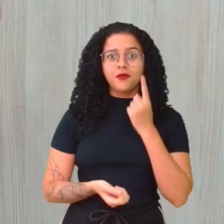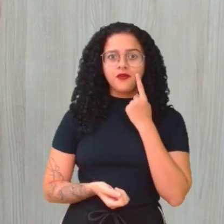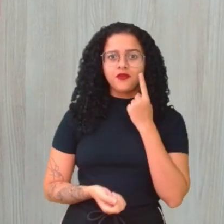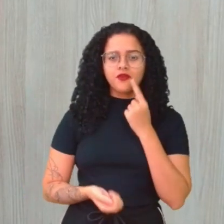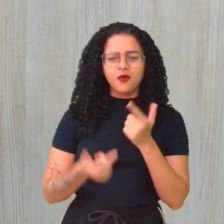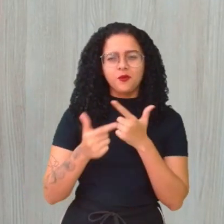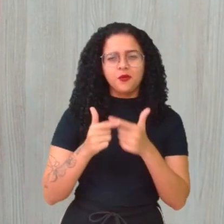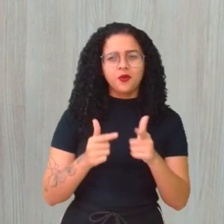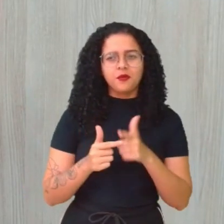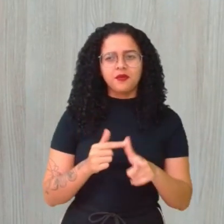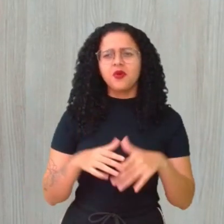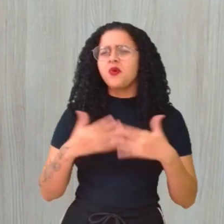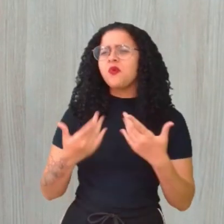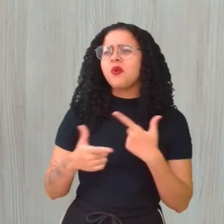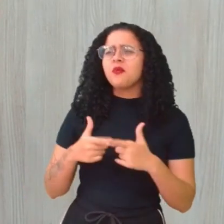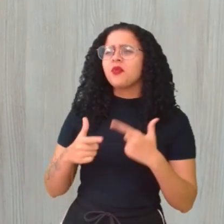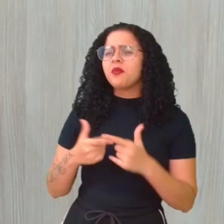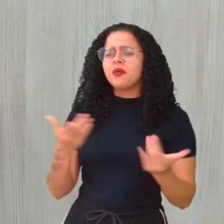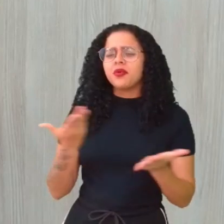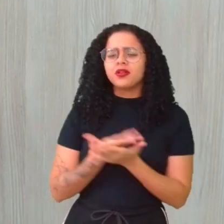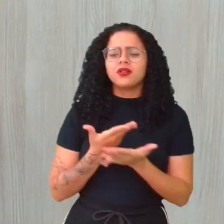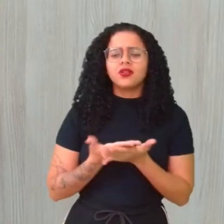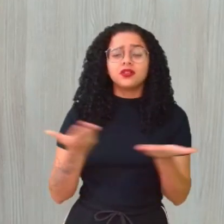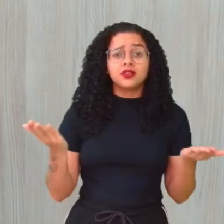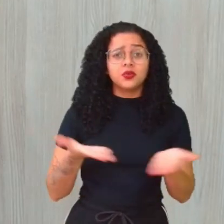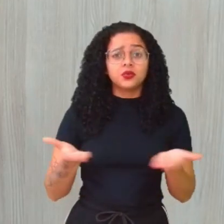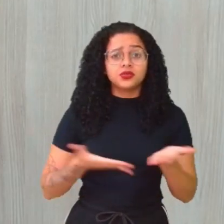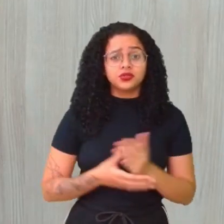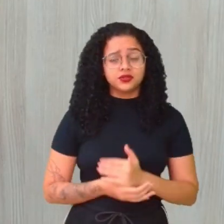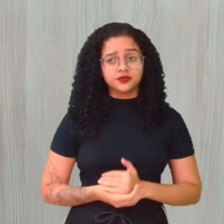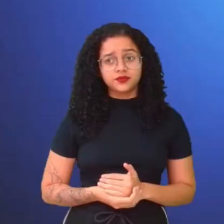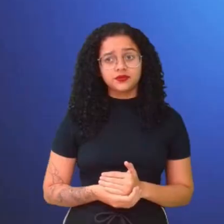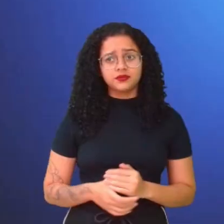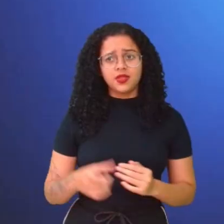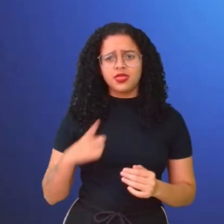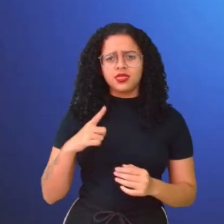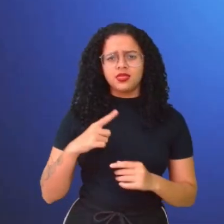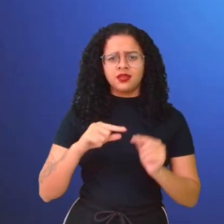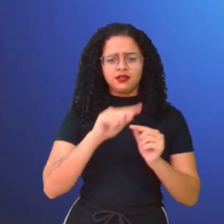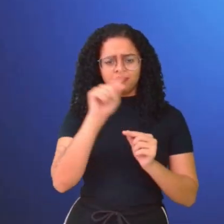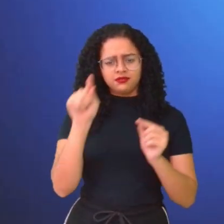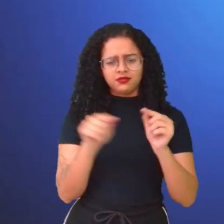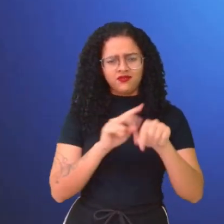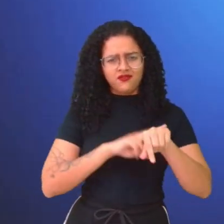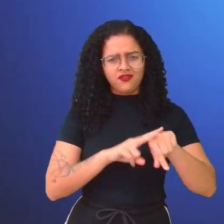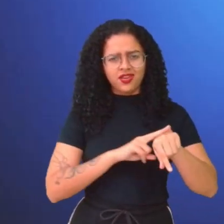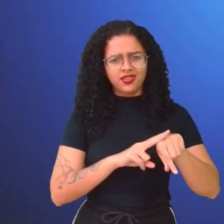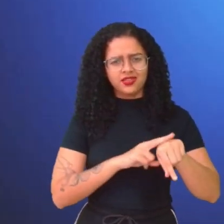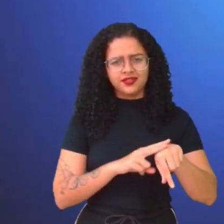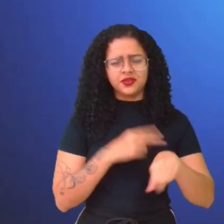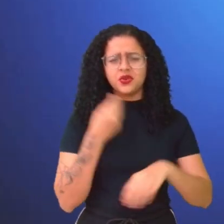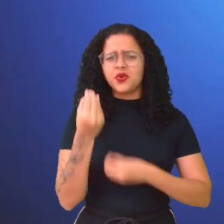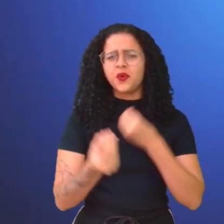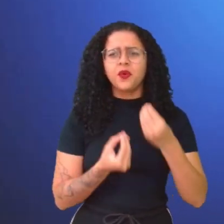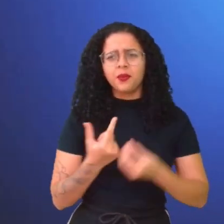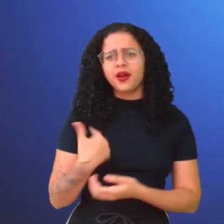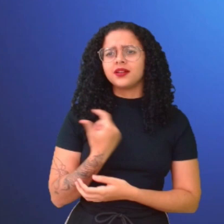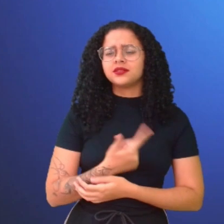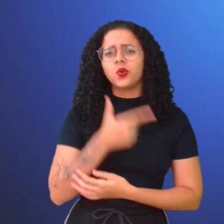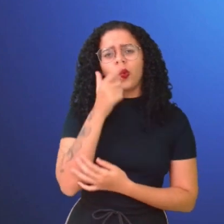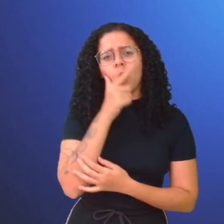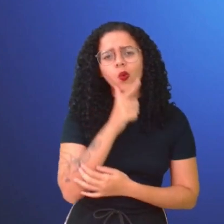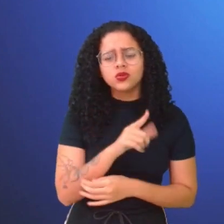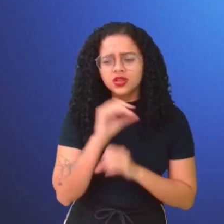nosso problema. Diz aí, Carla, qual é o problema da aula de hoje? Gente, uma bolinha aí, uma bolinha verde. Como é que a gente